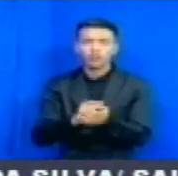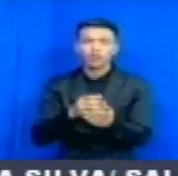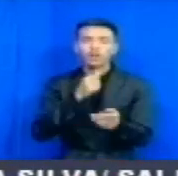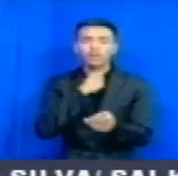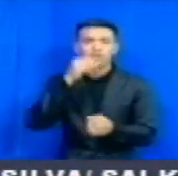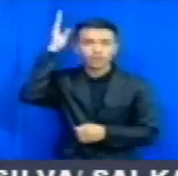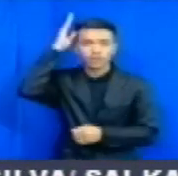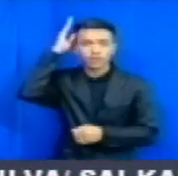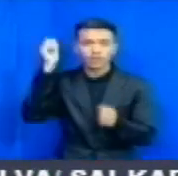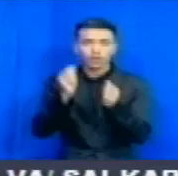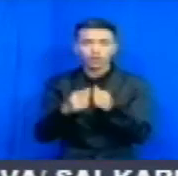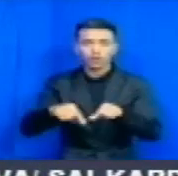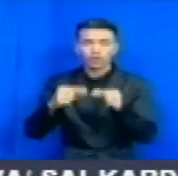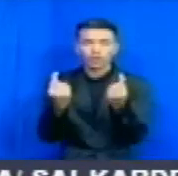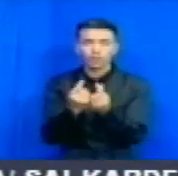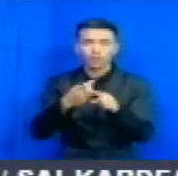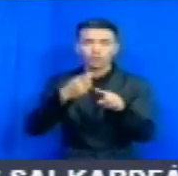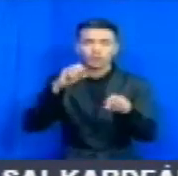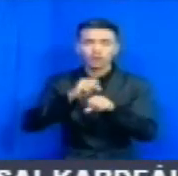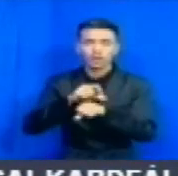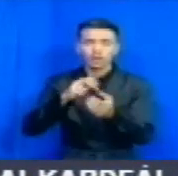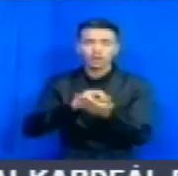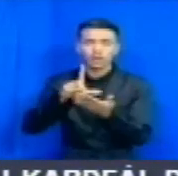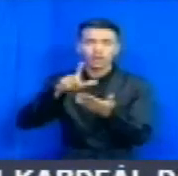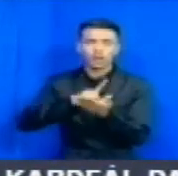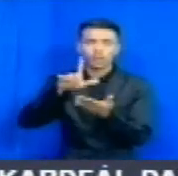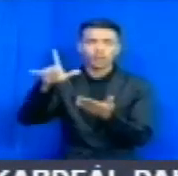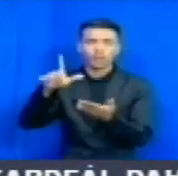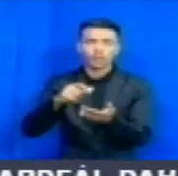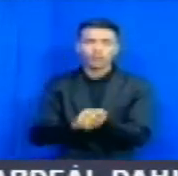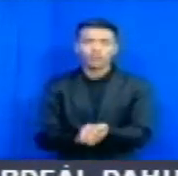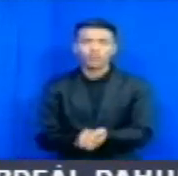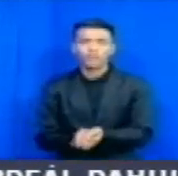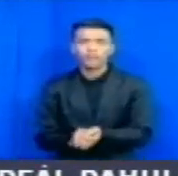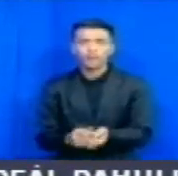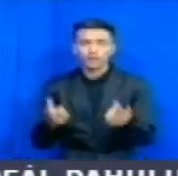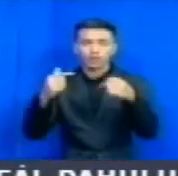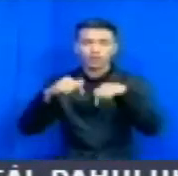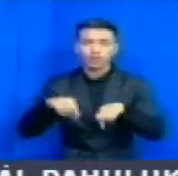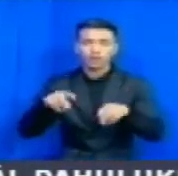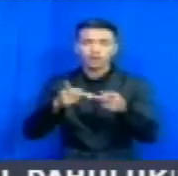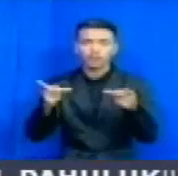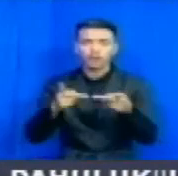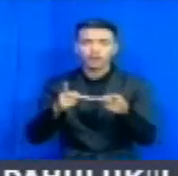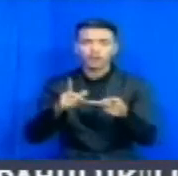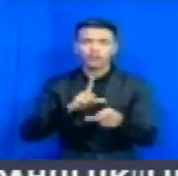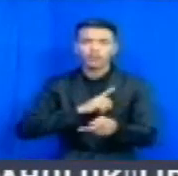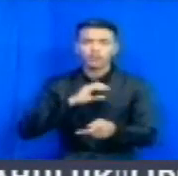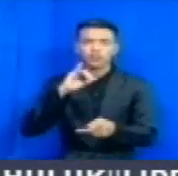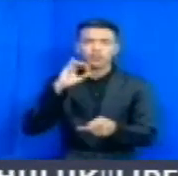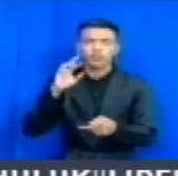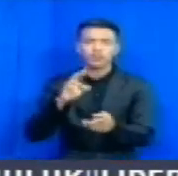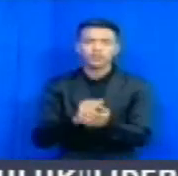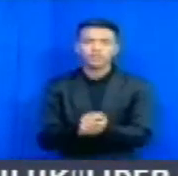da Silva, com a equipa Rússia Aeroporto Internacional Presidente Nicola Lobato, do residência Lesidere, além